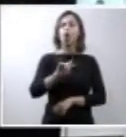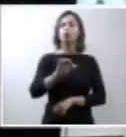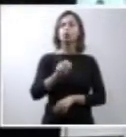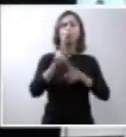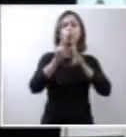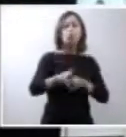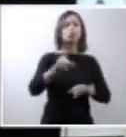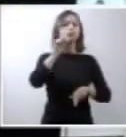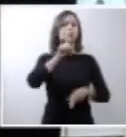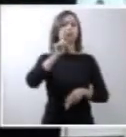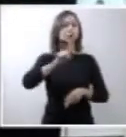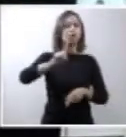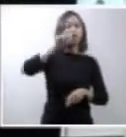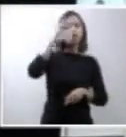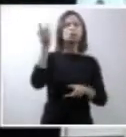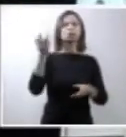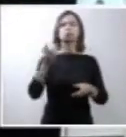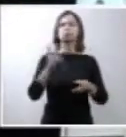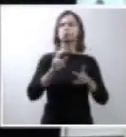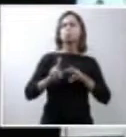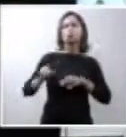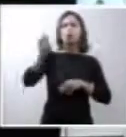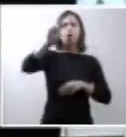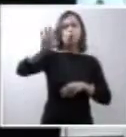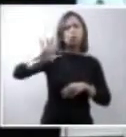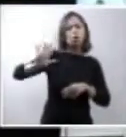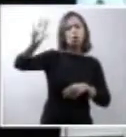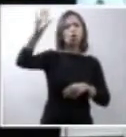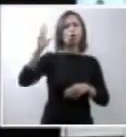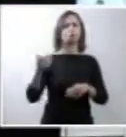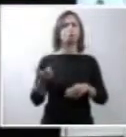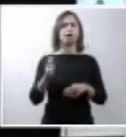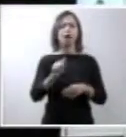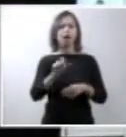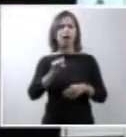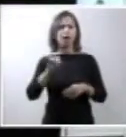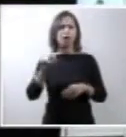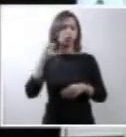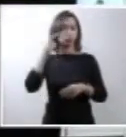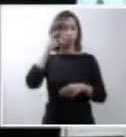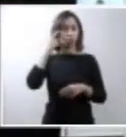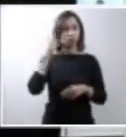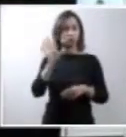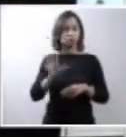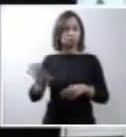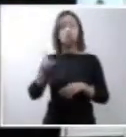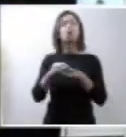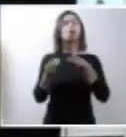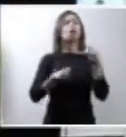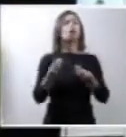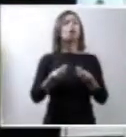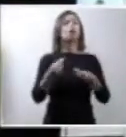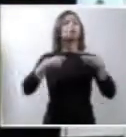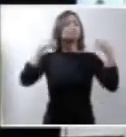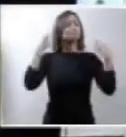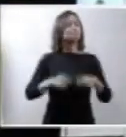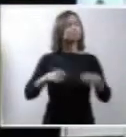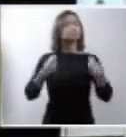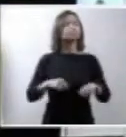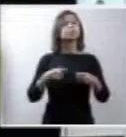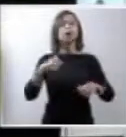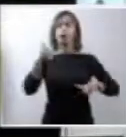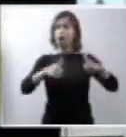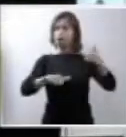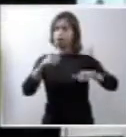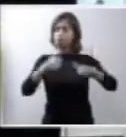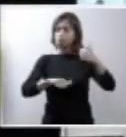Unidos, como houve em alguns países da Europa Oriental, porque é preciso que essa